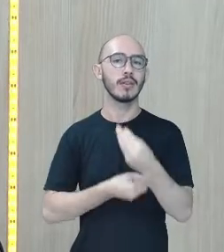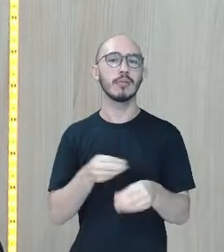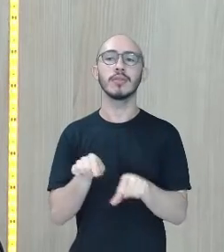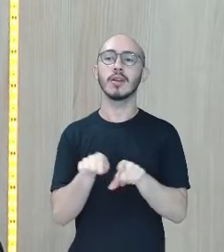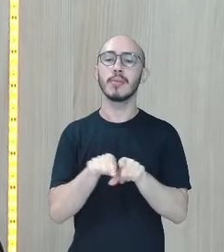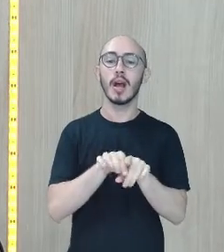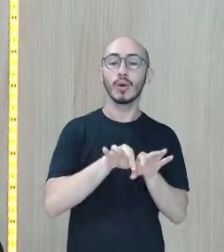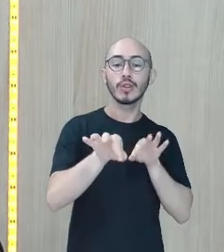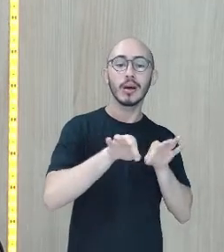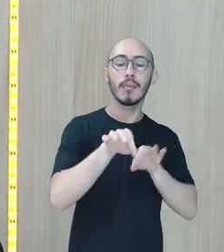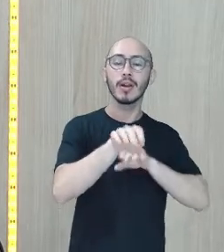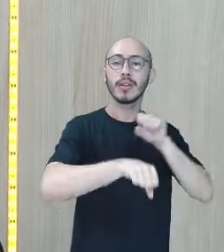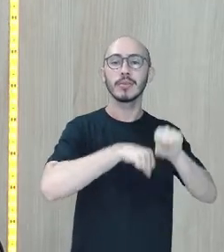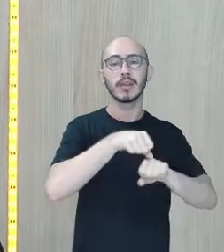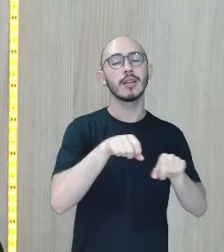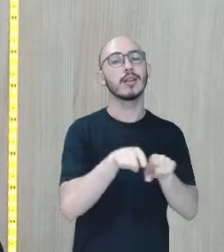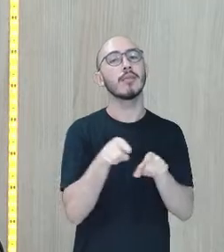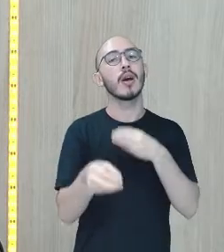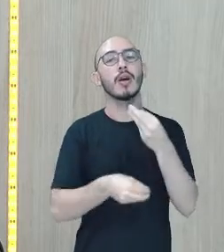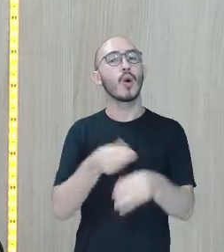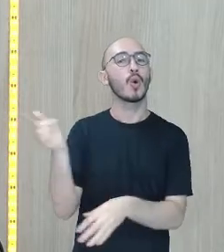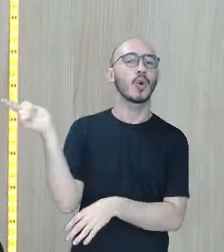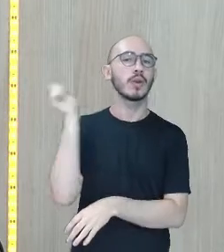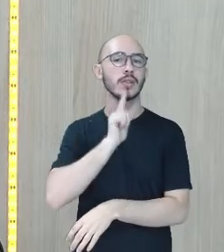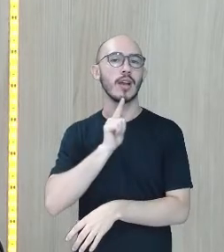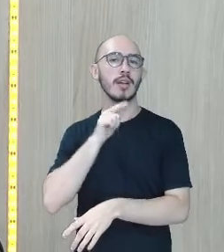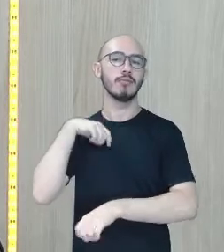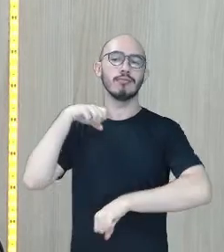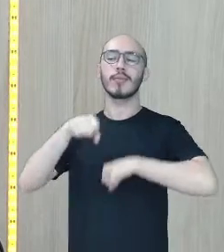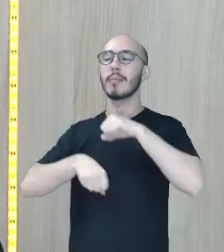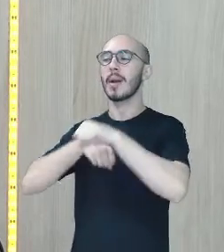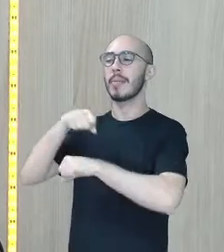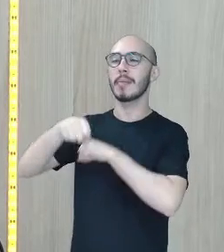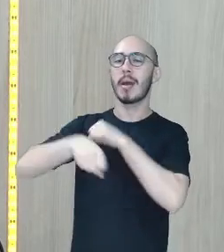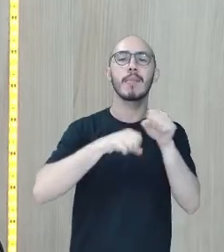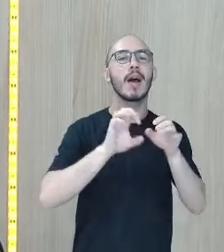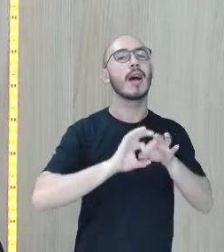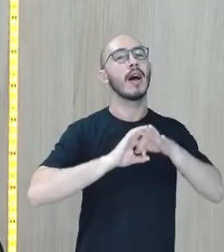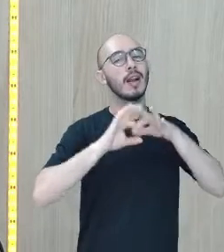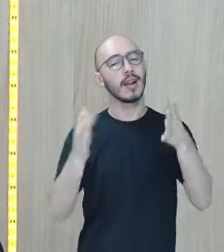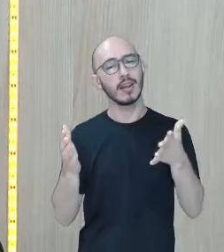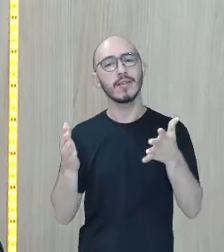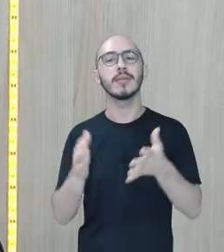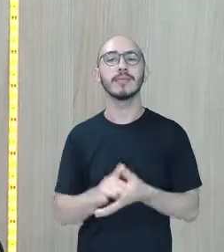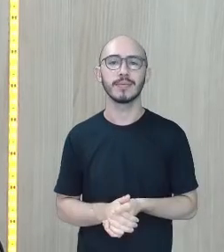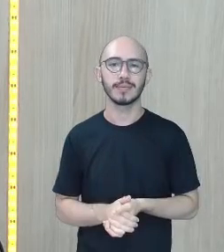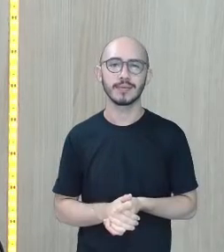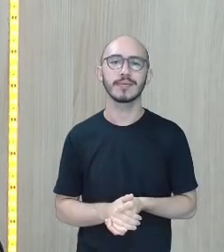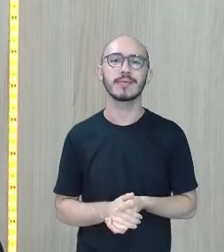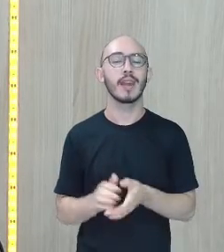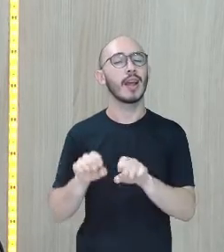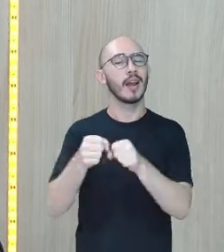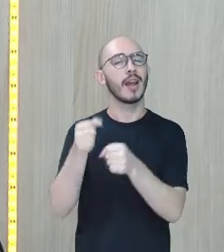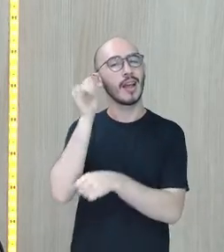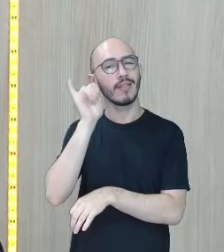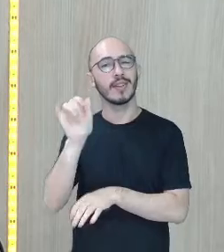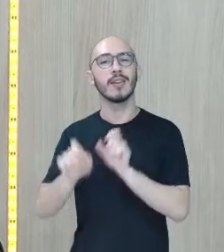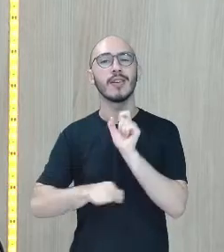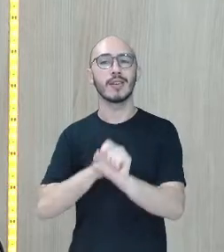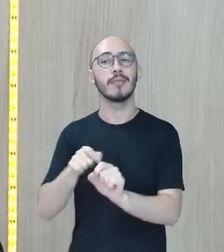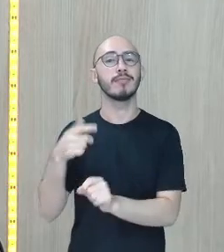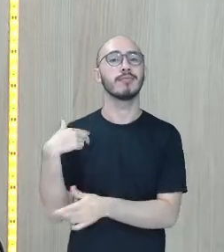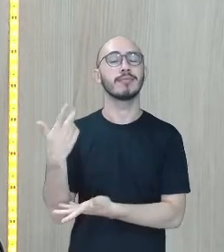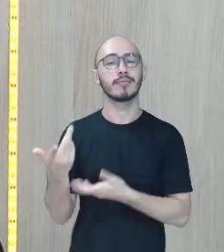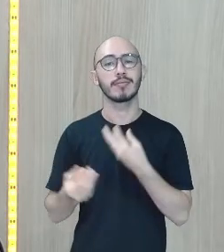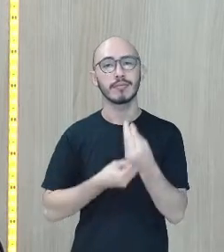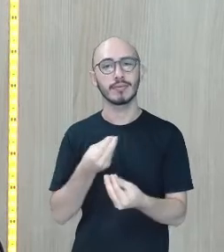bicicleta e onde eu consigo encaixar ela, andar com ela, né? Sem bater, sem derrubar as coisas, sem quebrar nada, para não levar um puxão de orelha